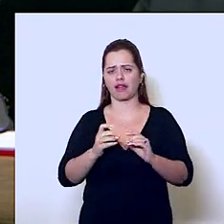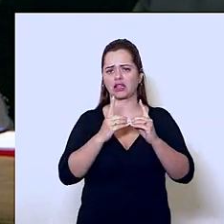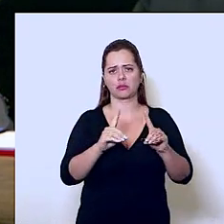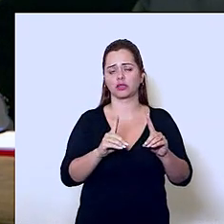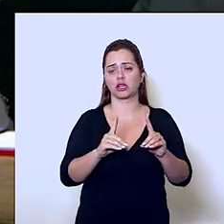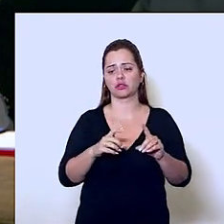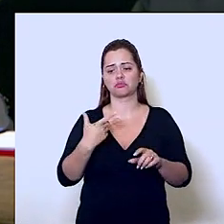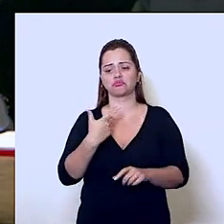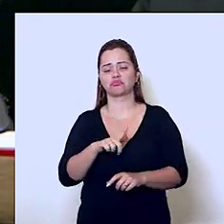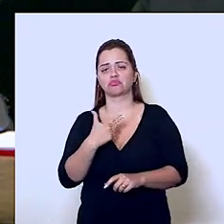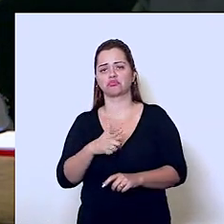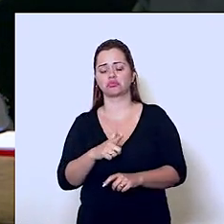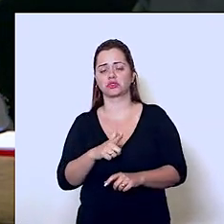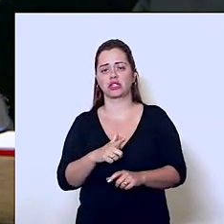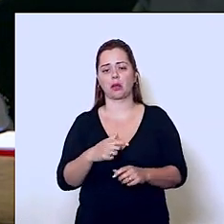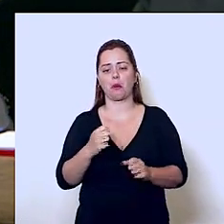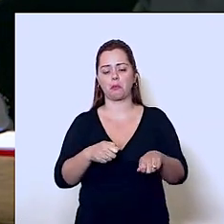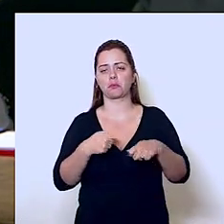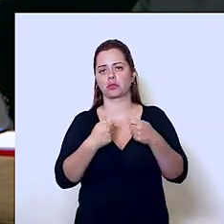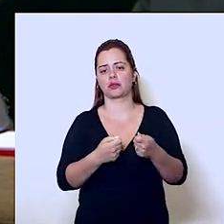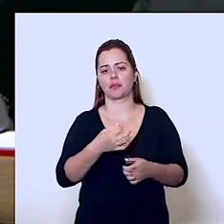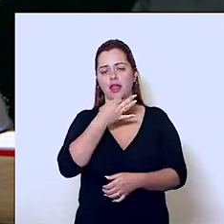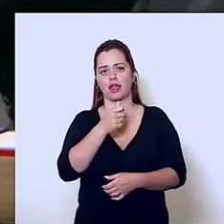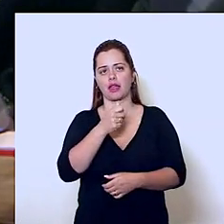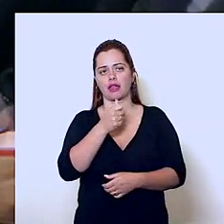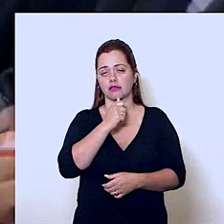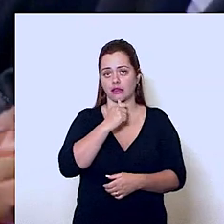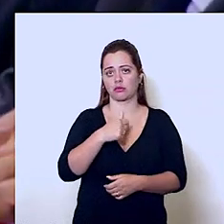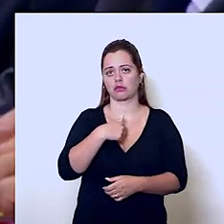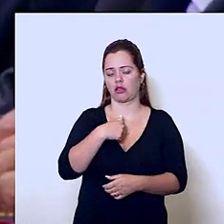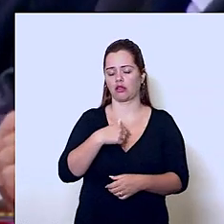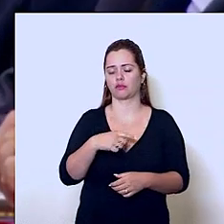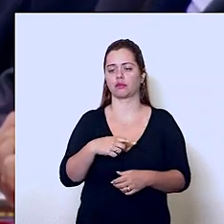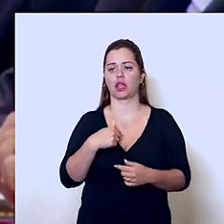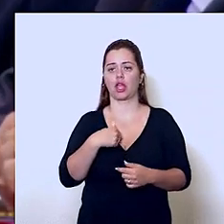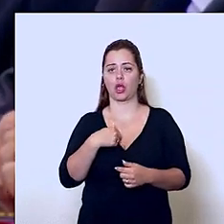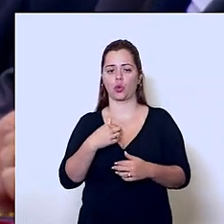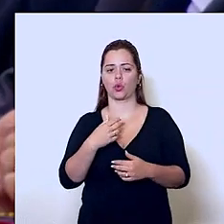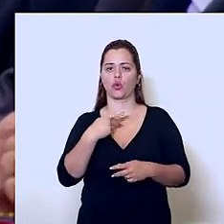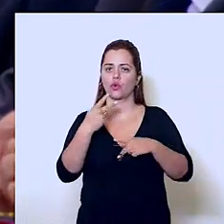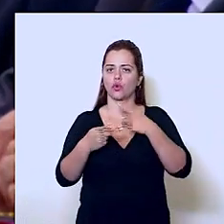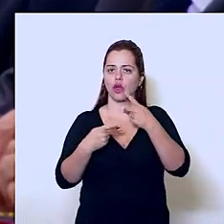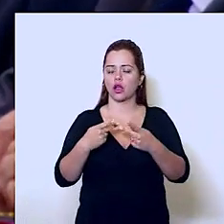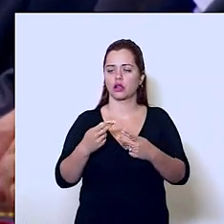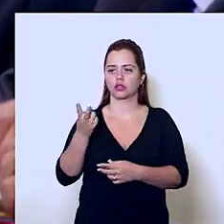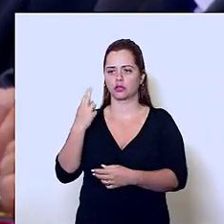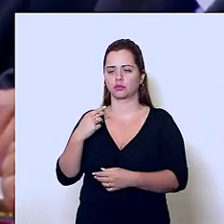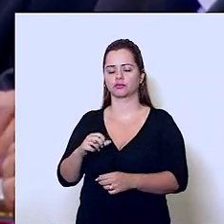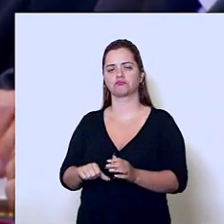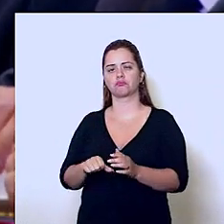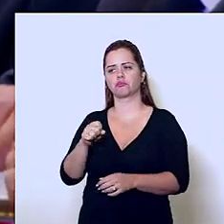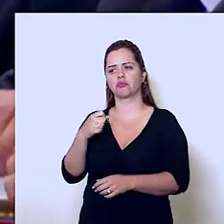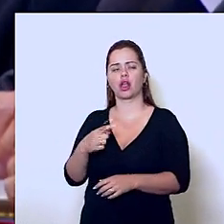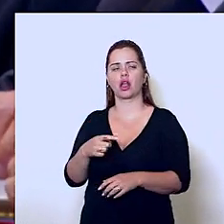melhor exemplo que eu tive disso foi, eu conto essa história, um dia nós estávamos na sala, fim do dia, era o despacho, né,